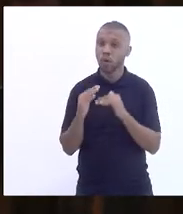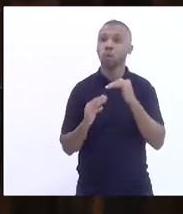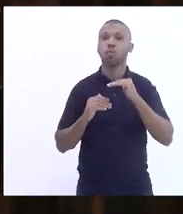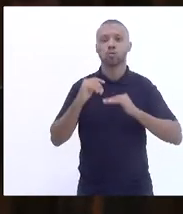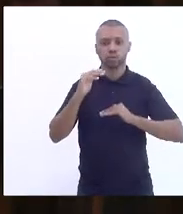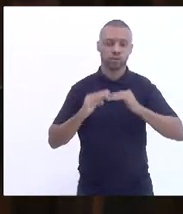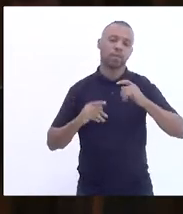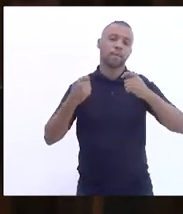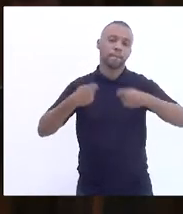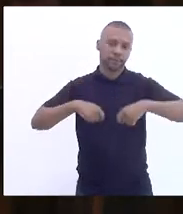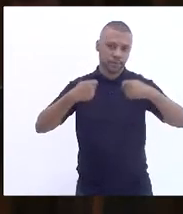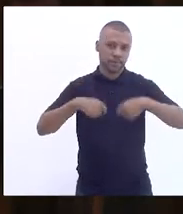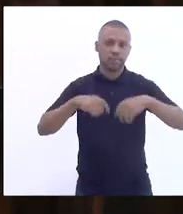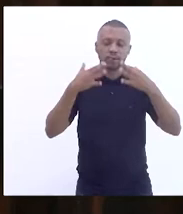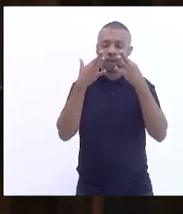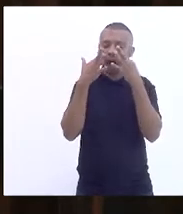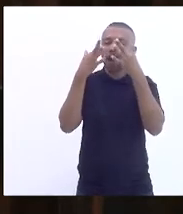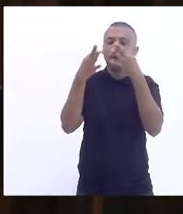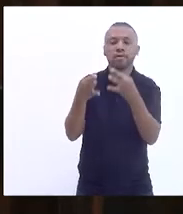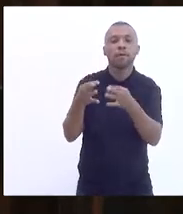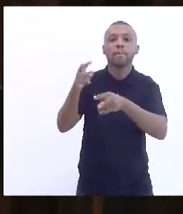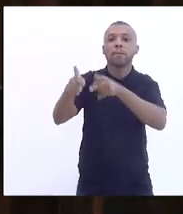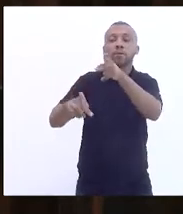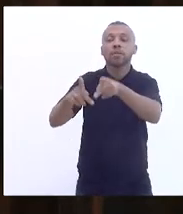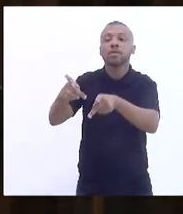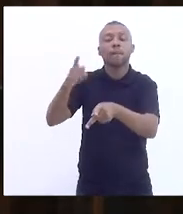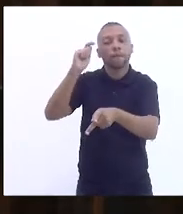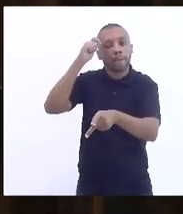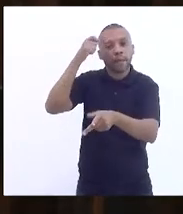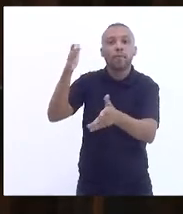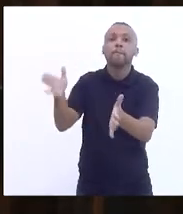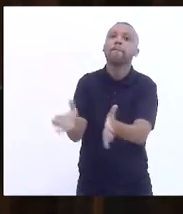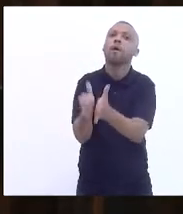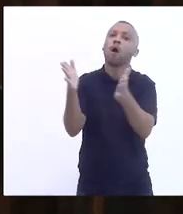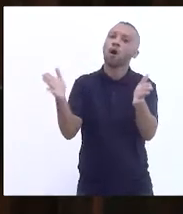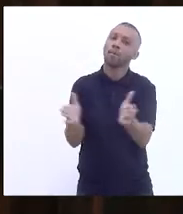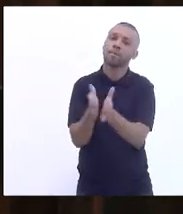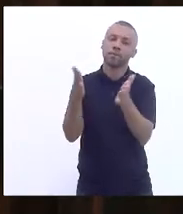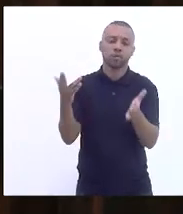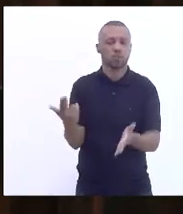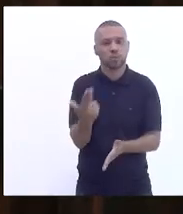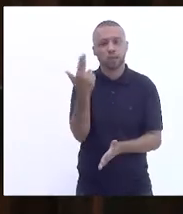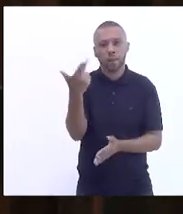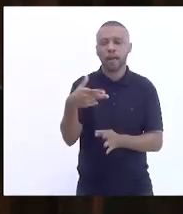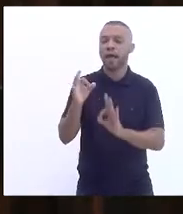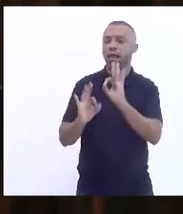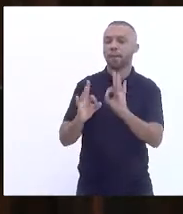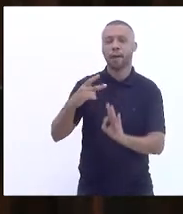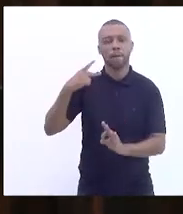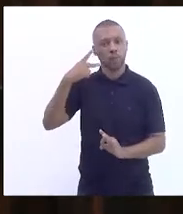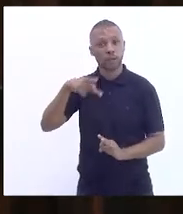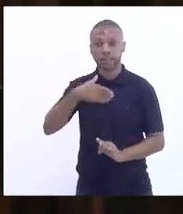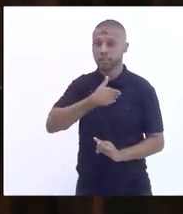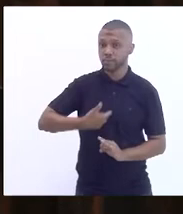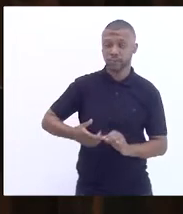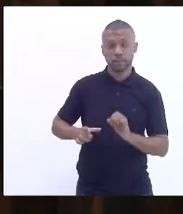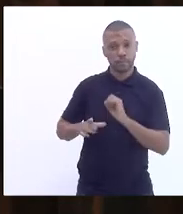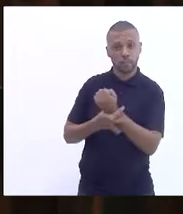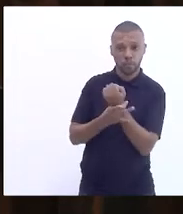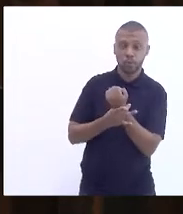tem que ser ouvida pela população preto e pobre não há como fazer política de segurança pública que não seja